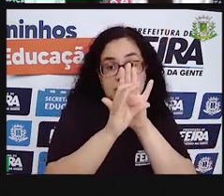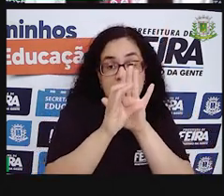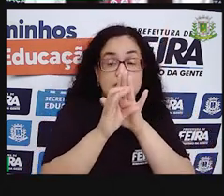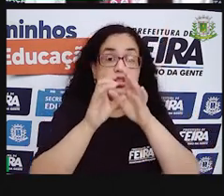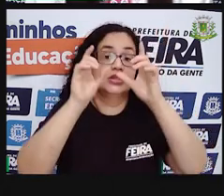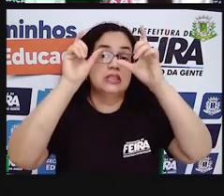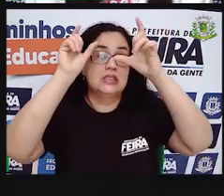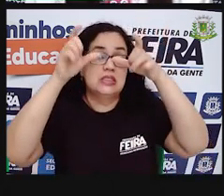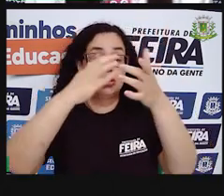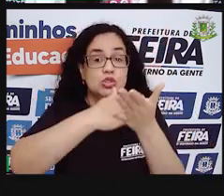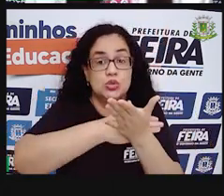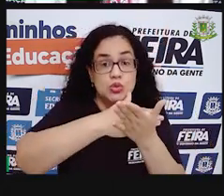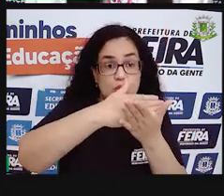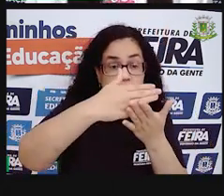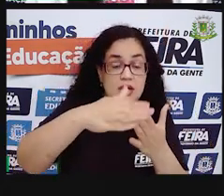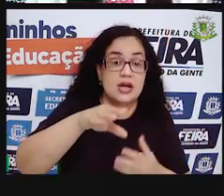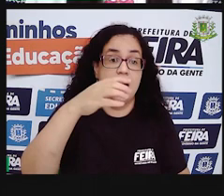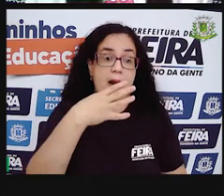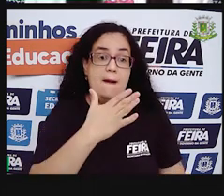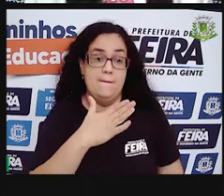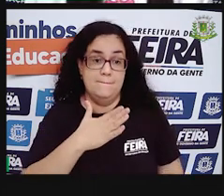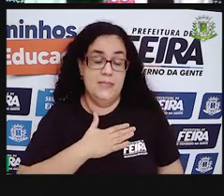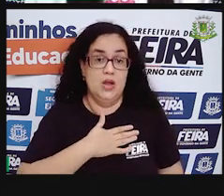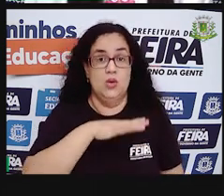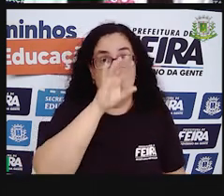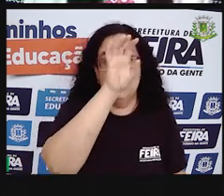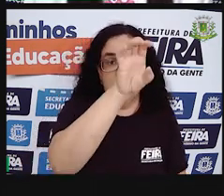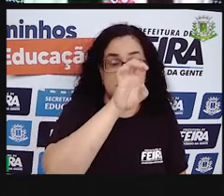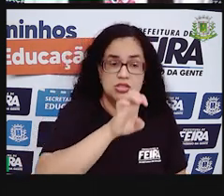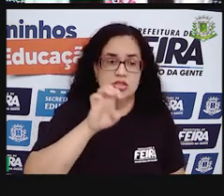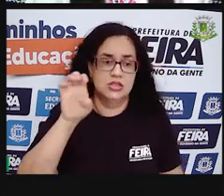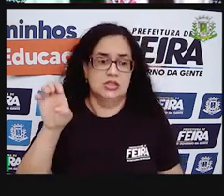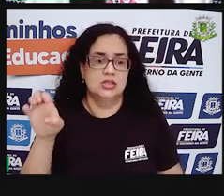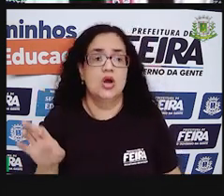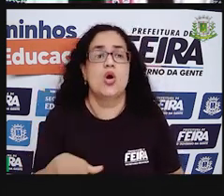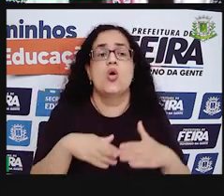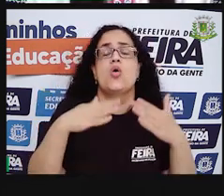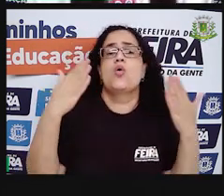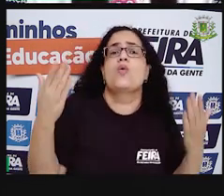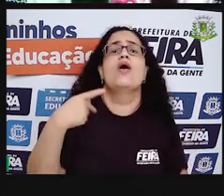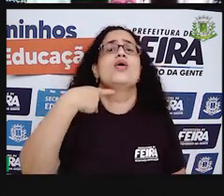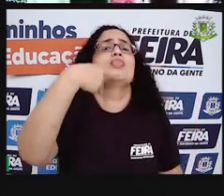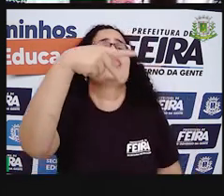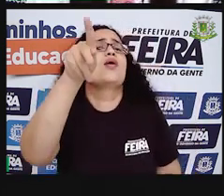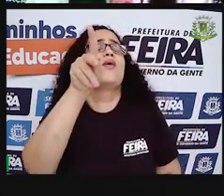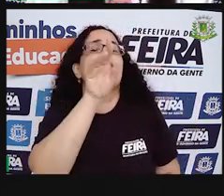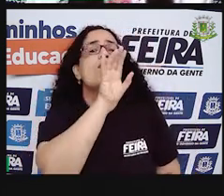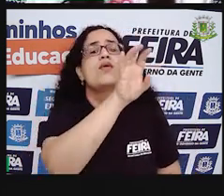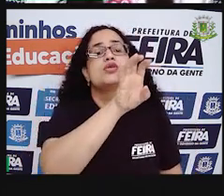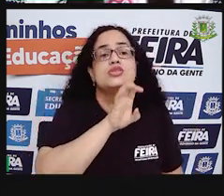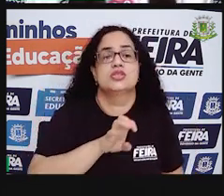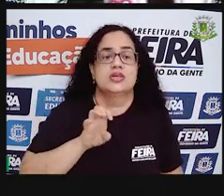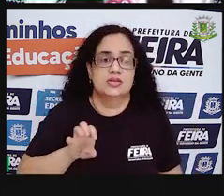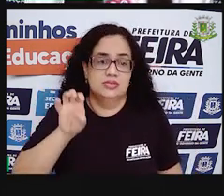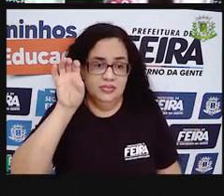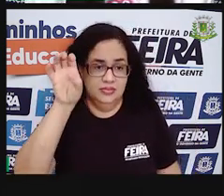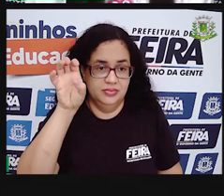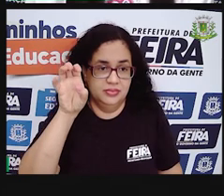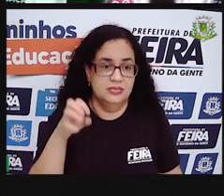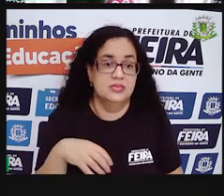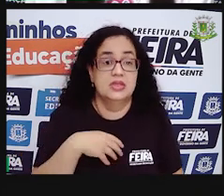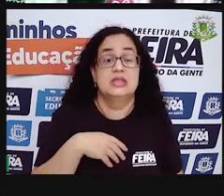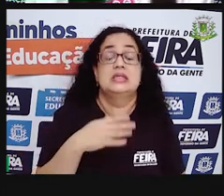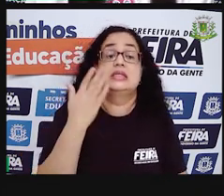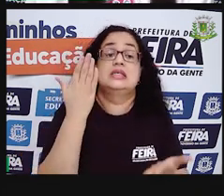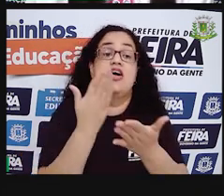deram origem ao meu estado. E aí, qual é o meu estado? Qual é o seu estado? Nós estamos